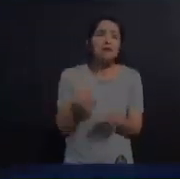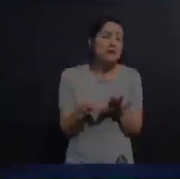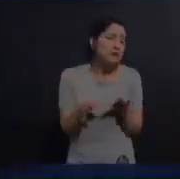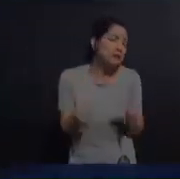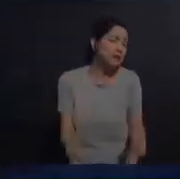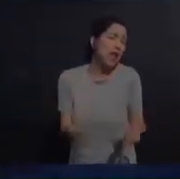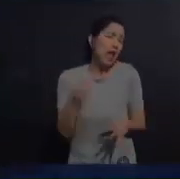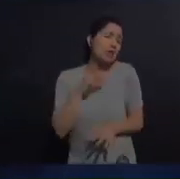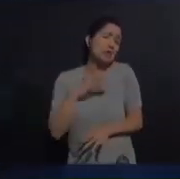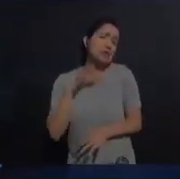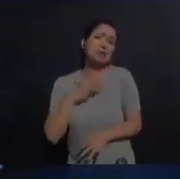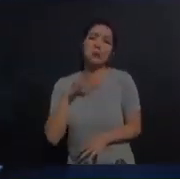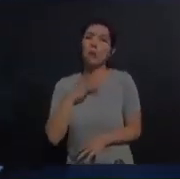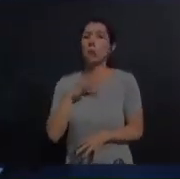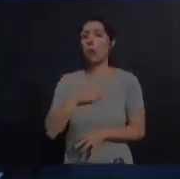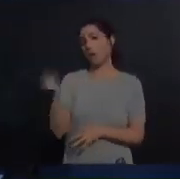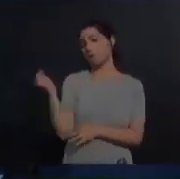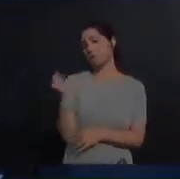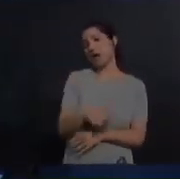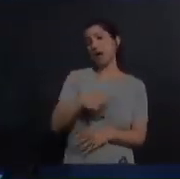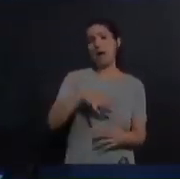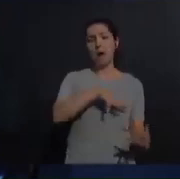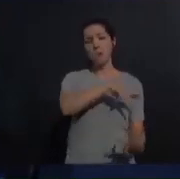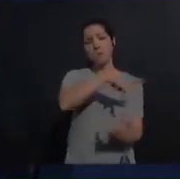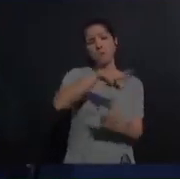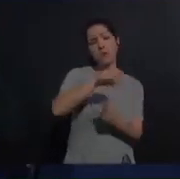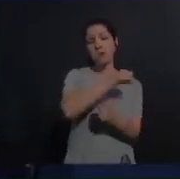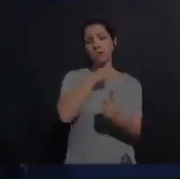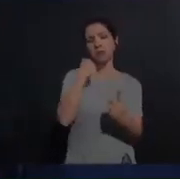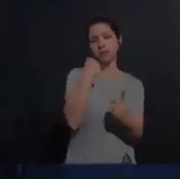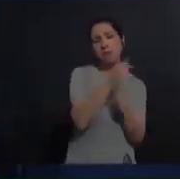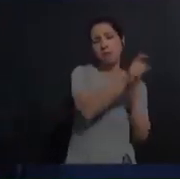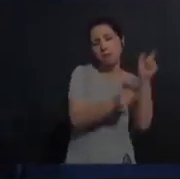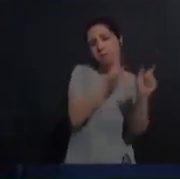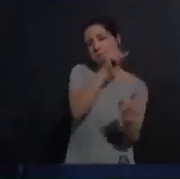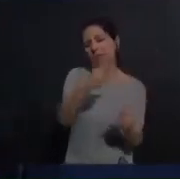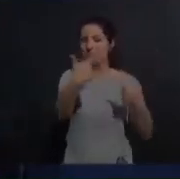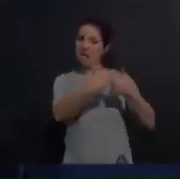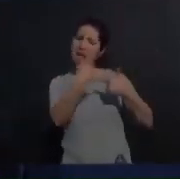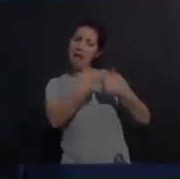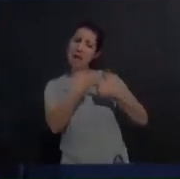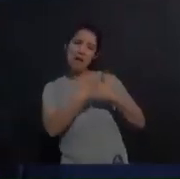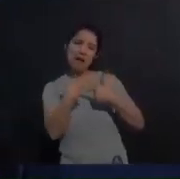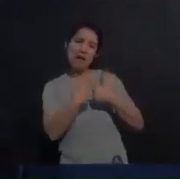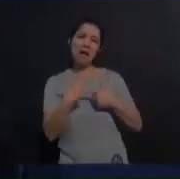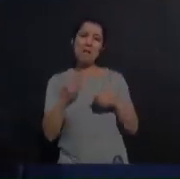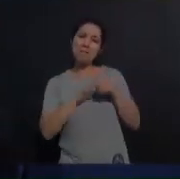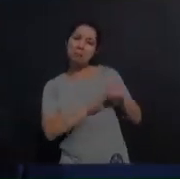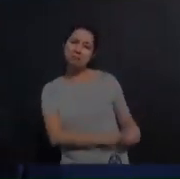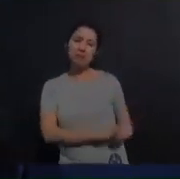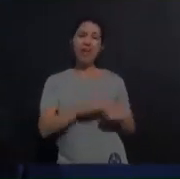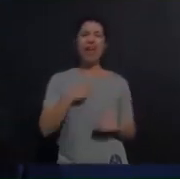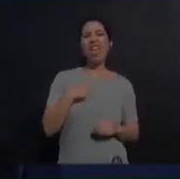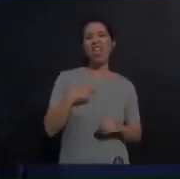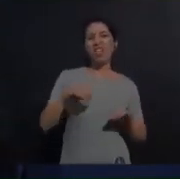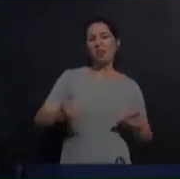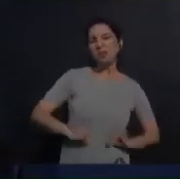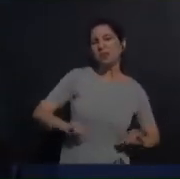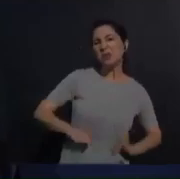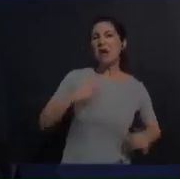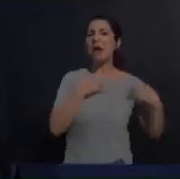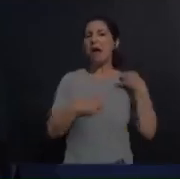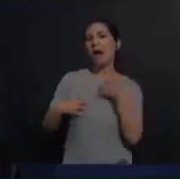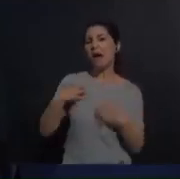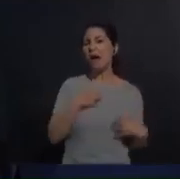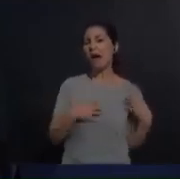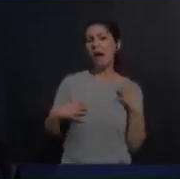muito coitadinha, o mundo já me maltratou muito, as pessoas, ninguém me entende, eu tenho muitas feridas, muitos pesos